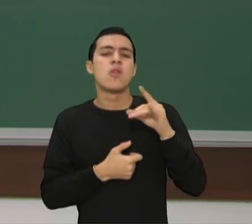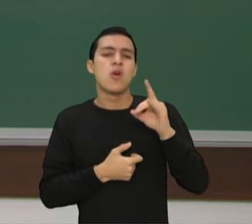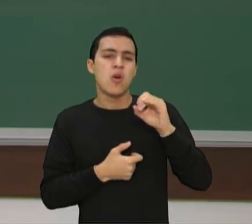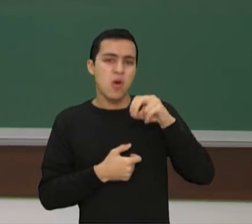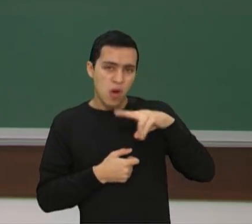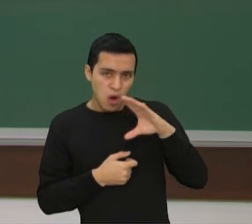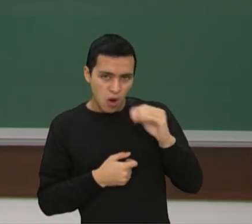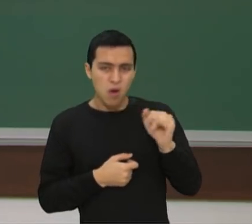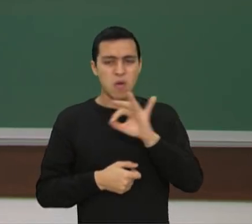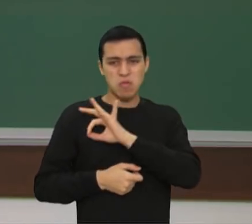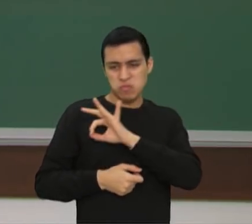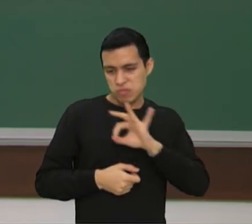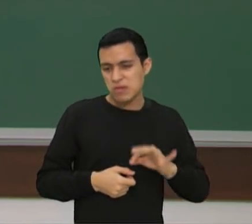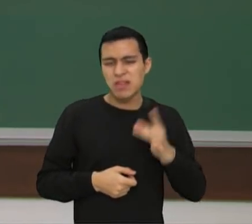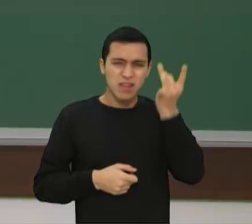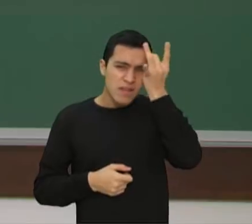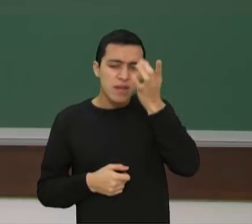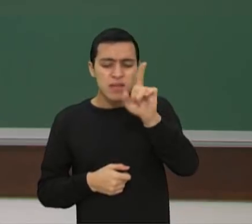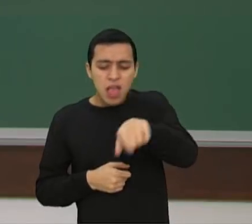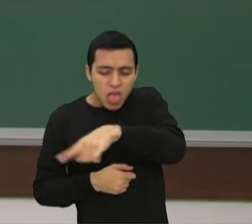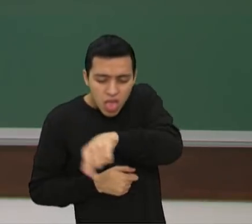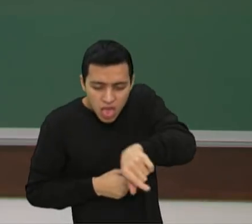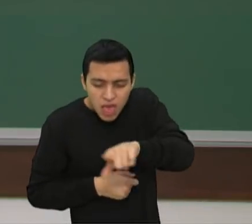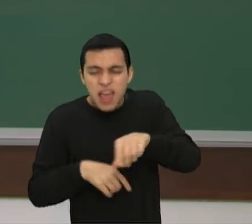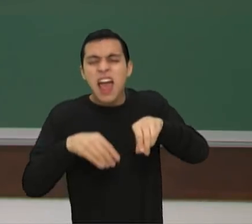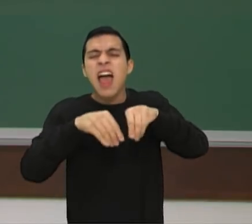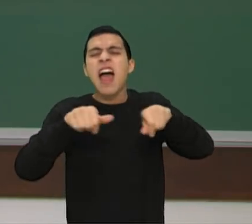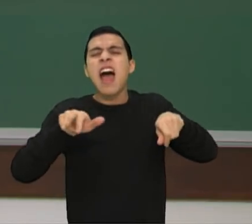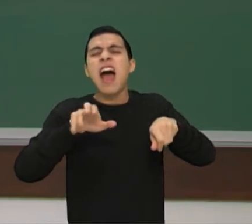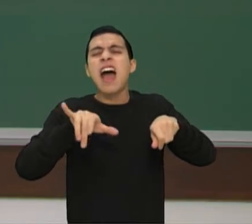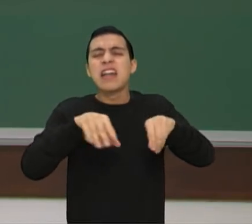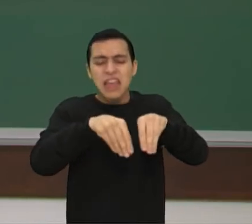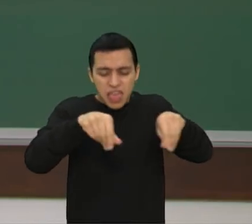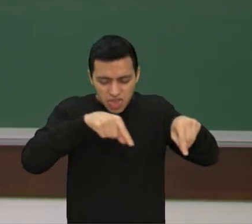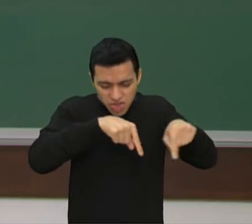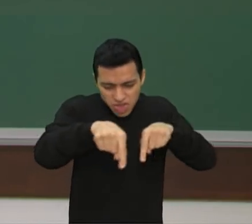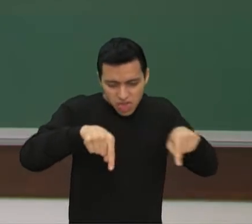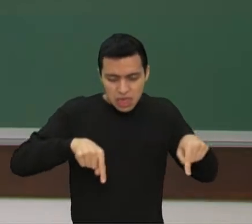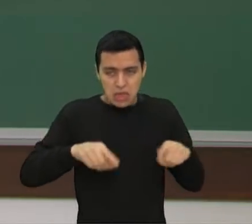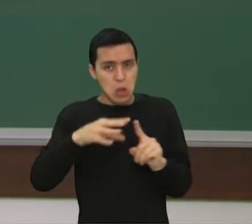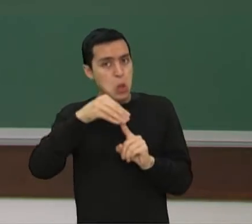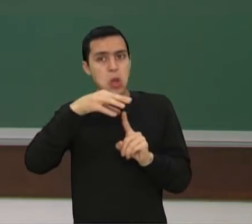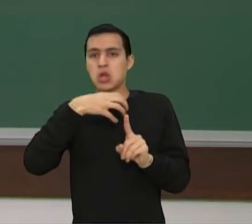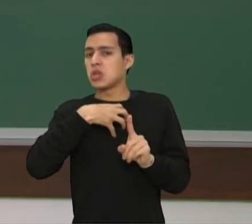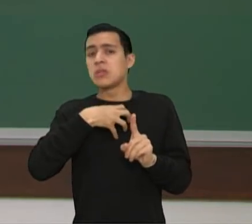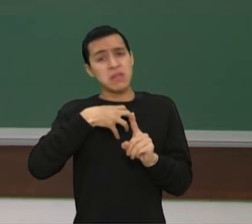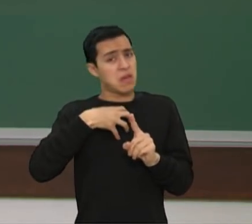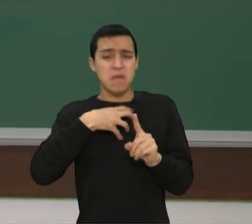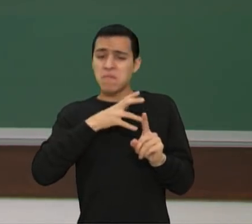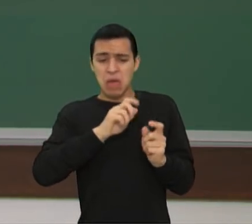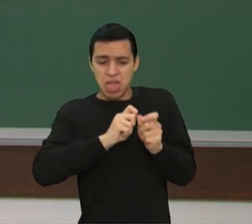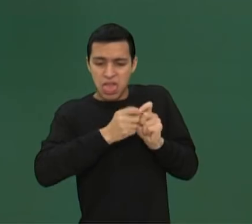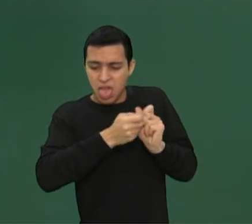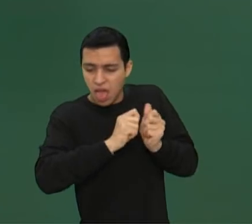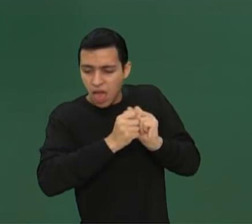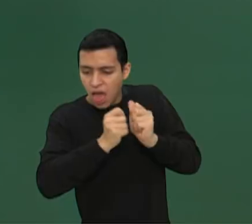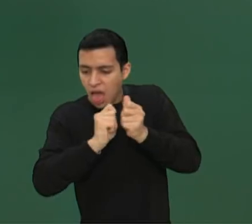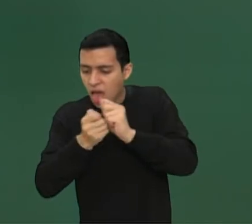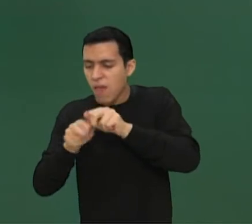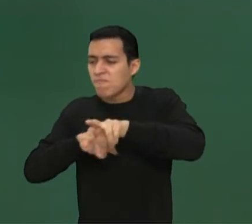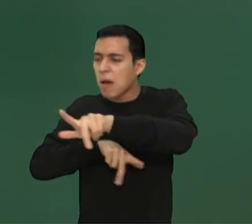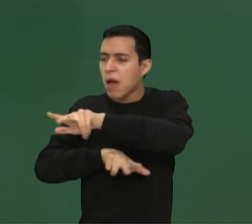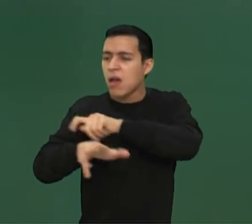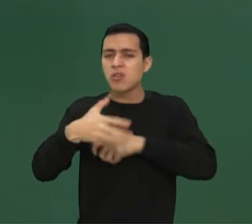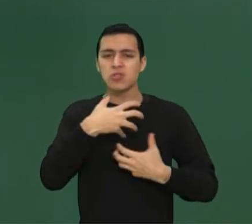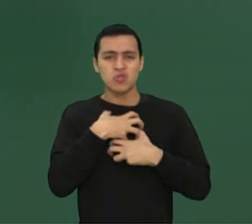comum e o mais fácil é o riscado na areia, né? Mas não significa que seja o único, né? E nem pode ser, né? O jogo a gente pode fazer de